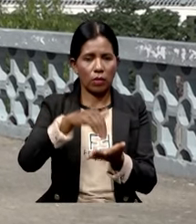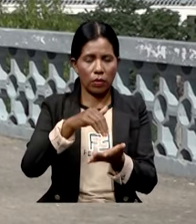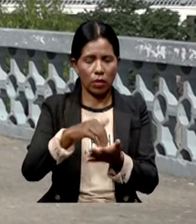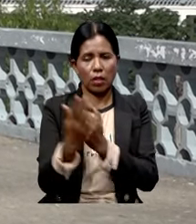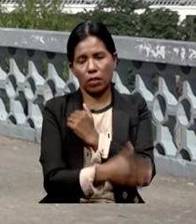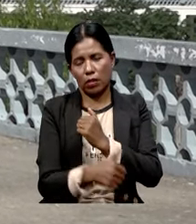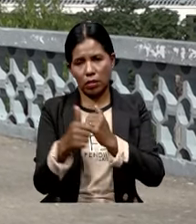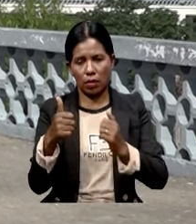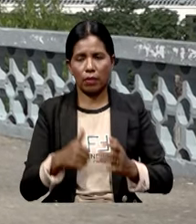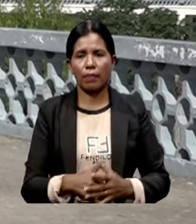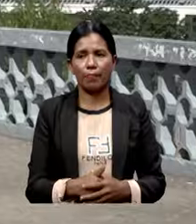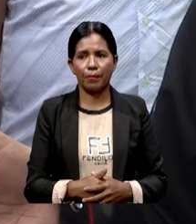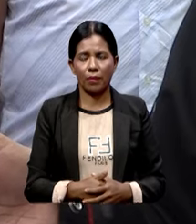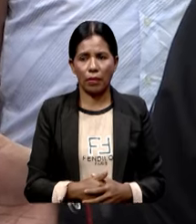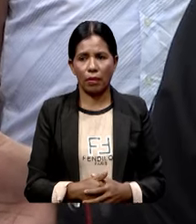Neste momento,